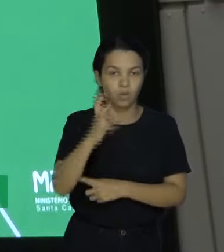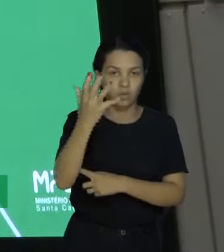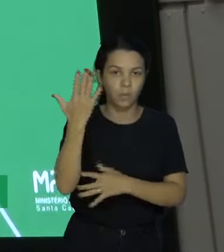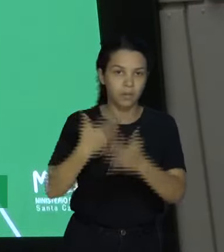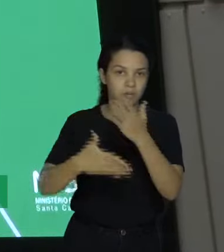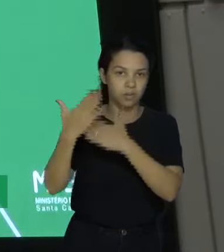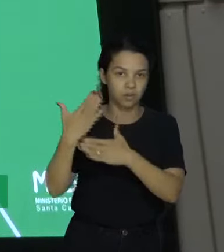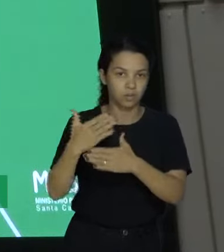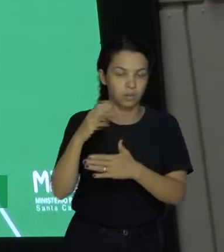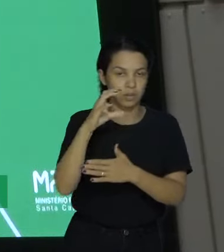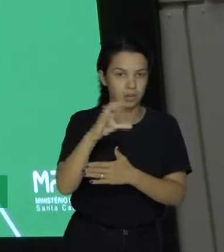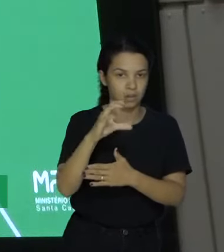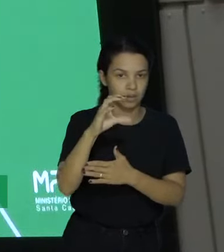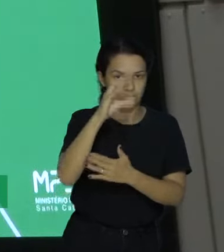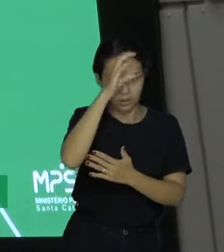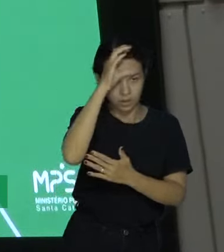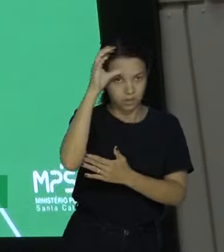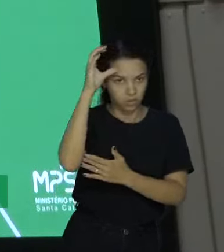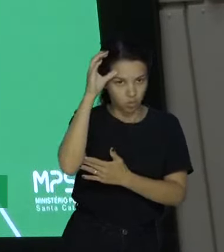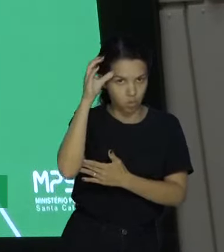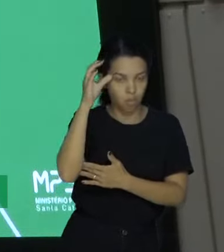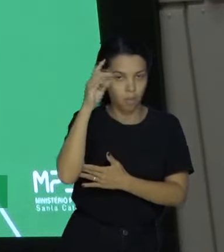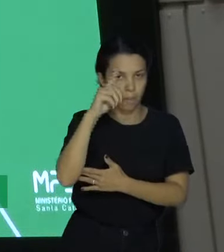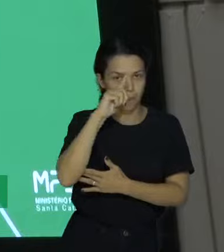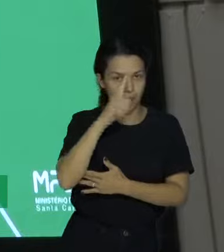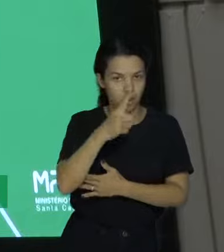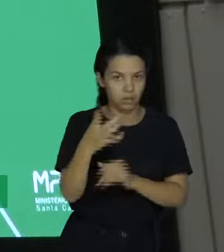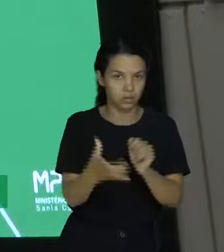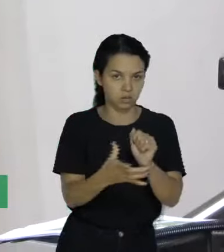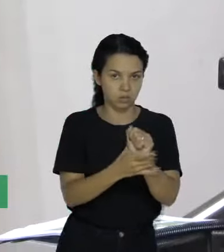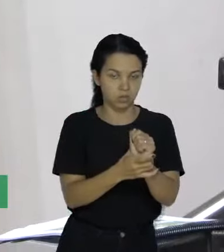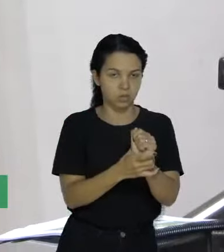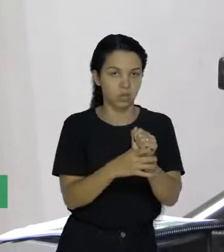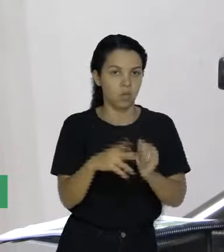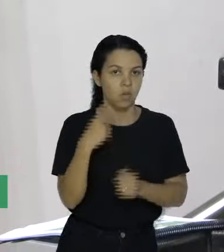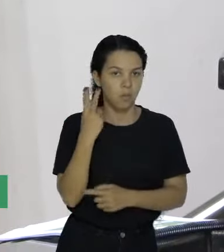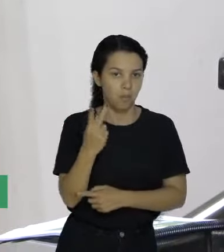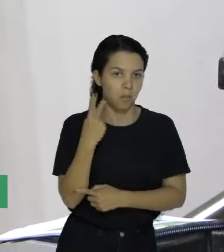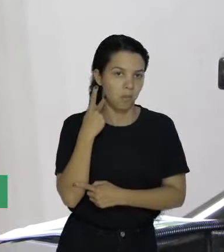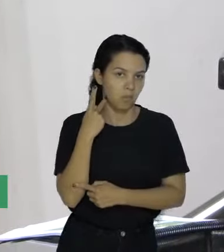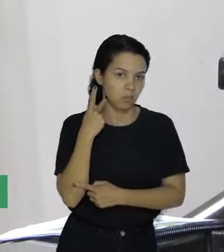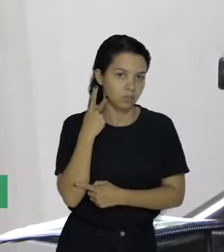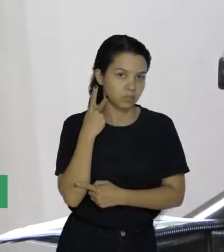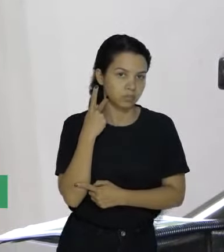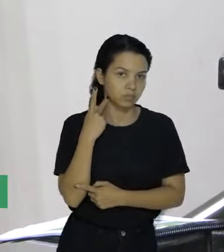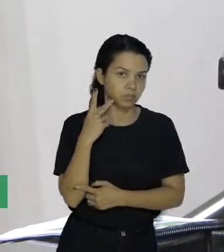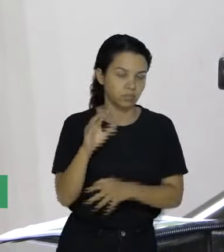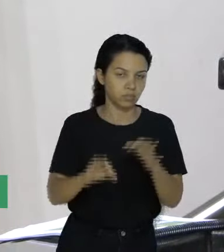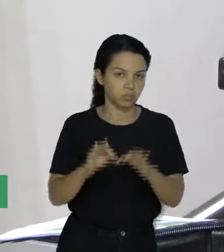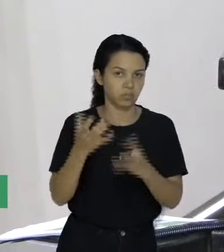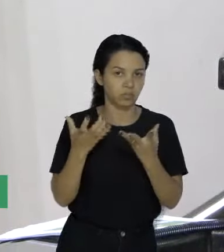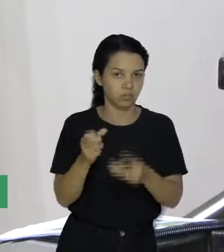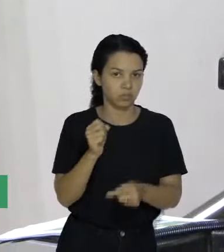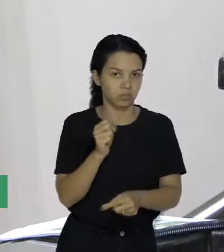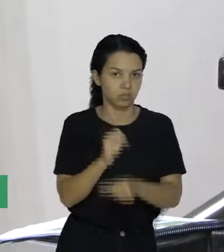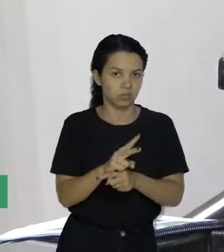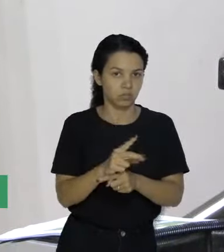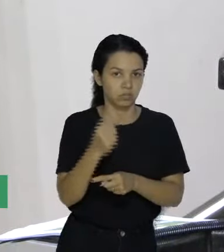Criciúma um mandado de segurança impetrado por um promotor de justiça para conseguir vaga para uma criança